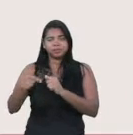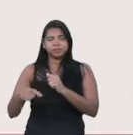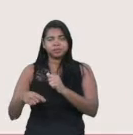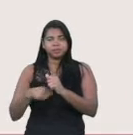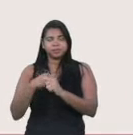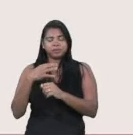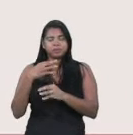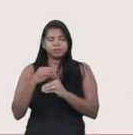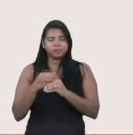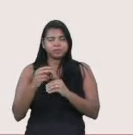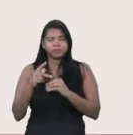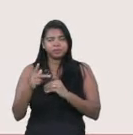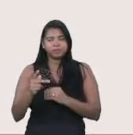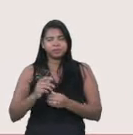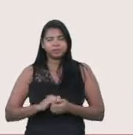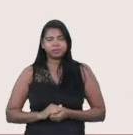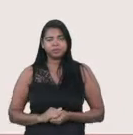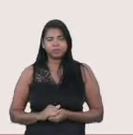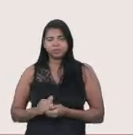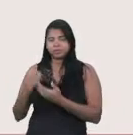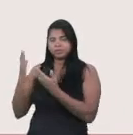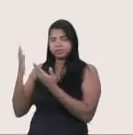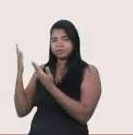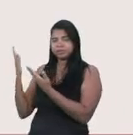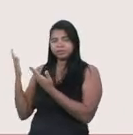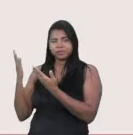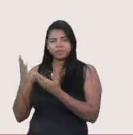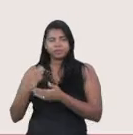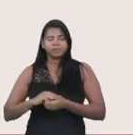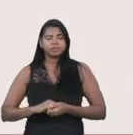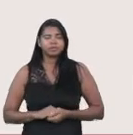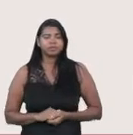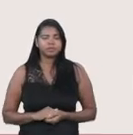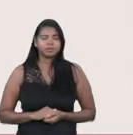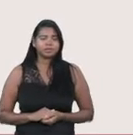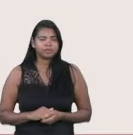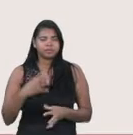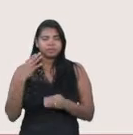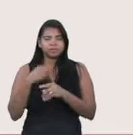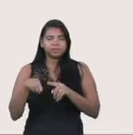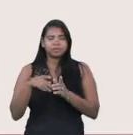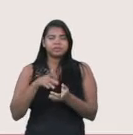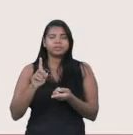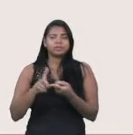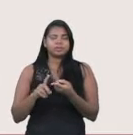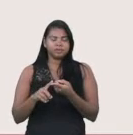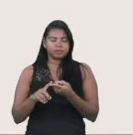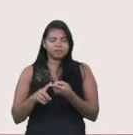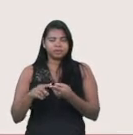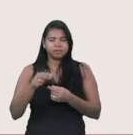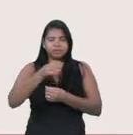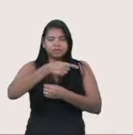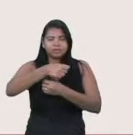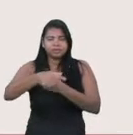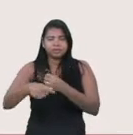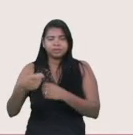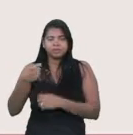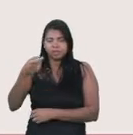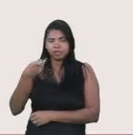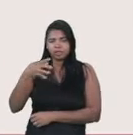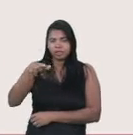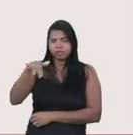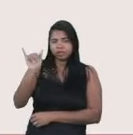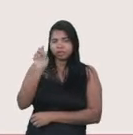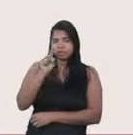suas propriedades. A figura representa partes das trajetórias assumidas por três tipos de partículas, X, Y